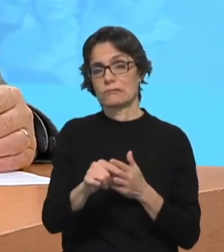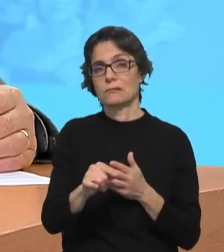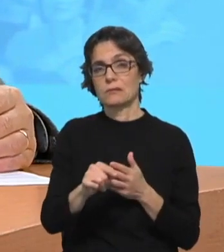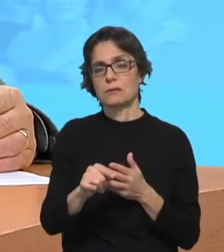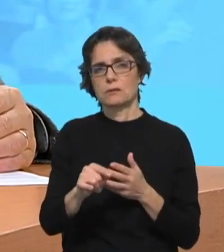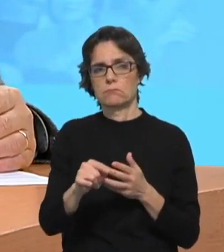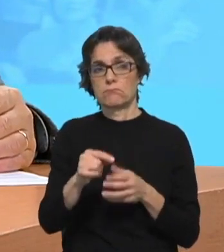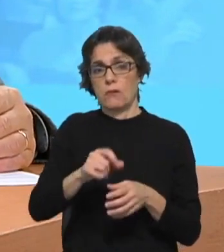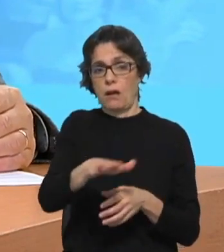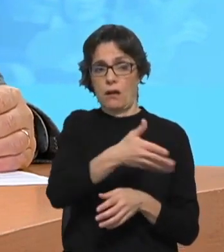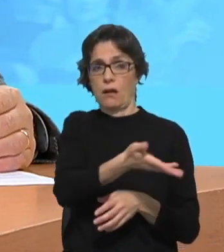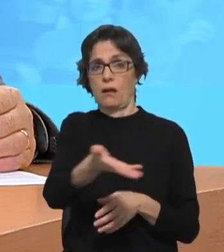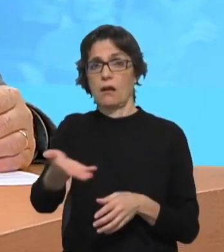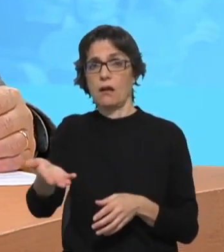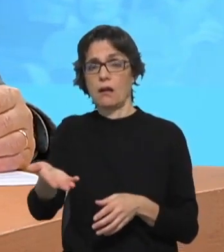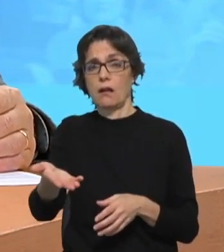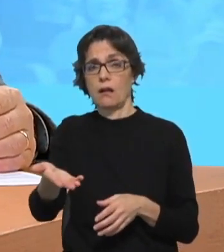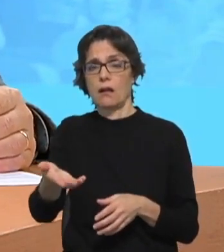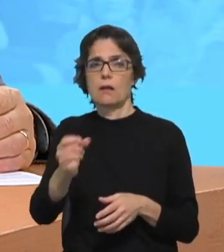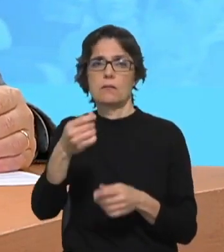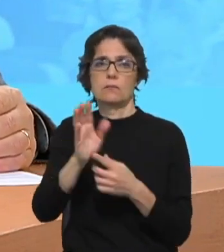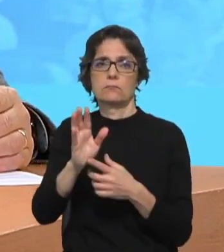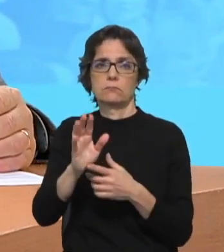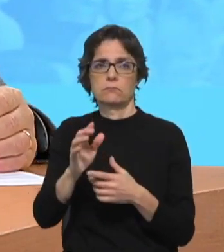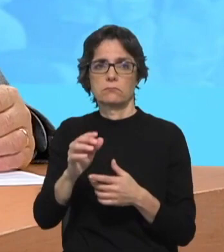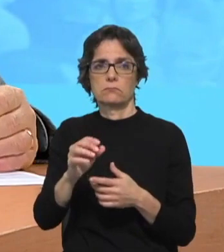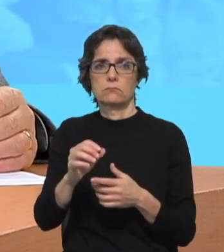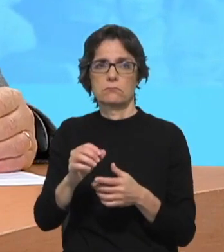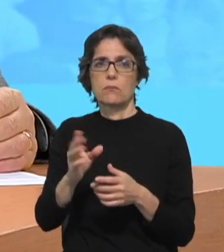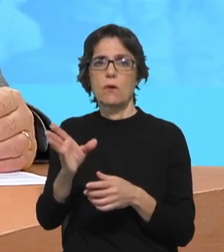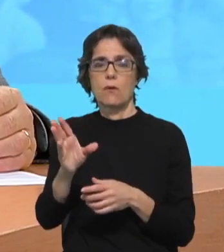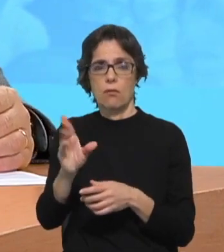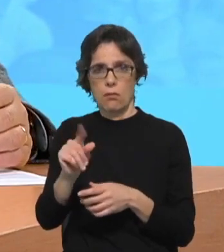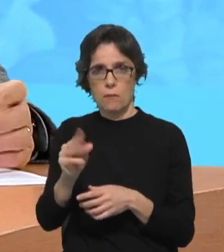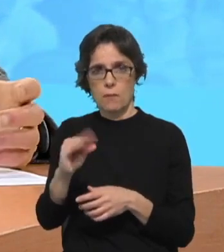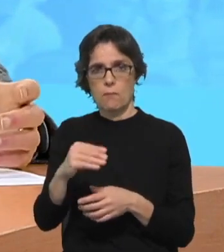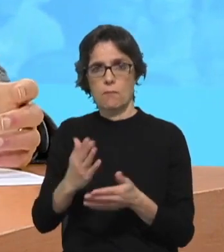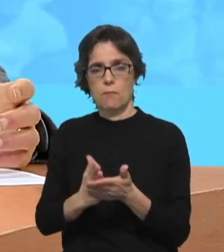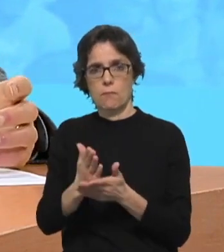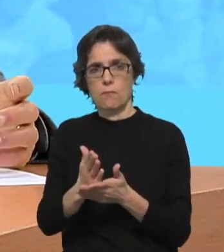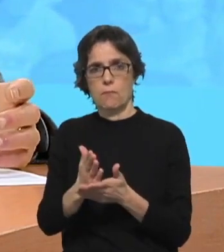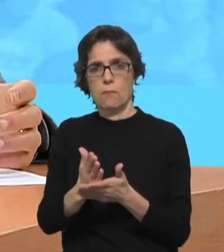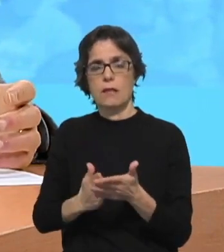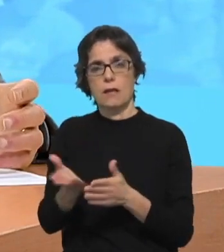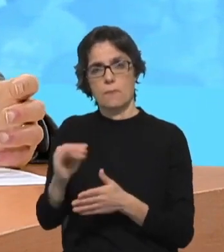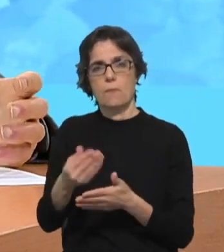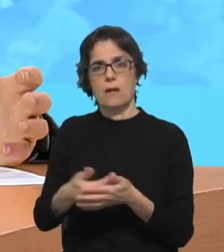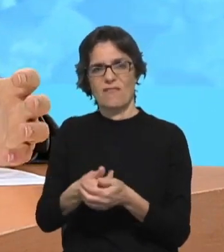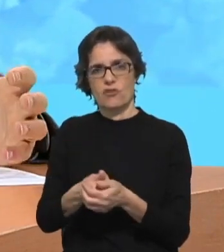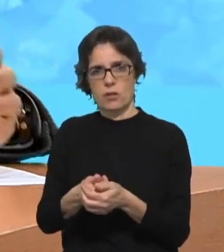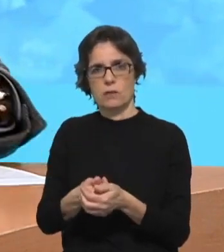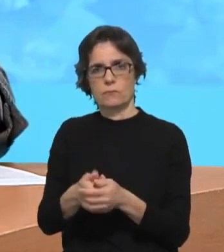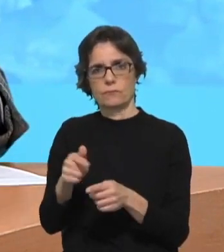exemplo, habitavam esta região. Também grande parte daqueles que nessa amostra se identificavam